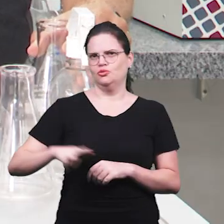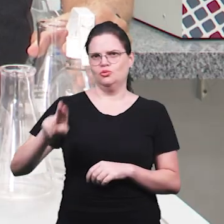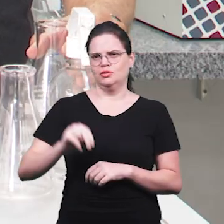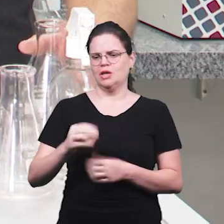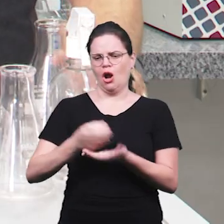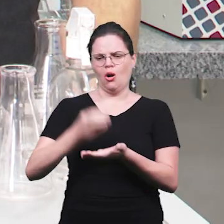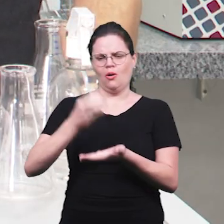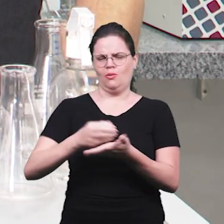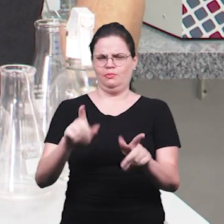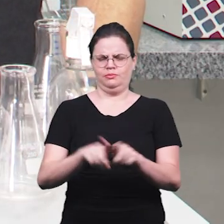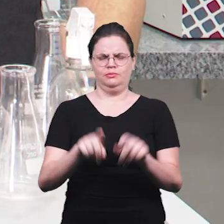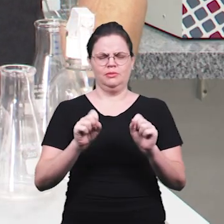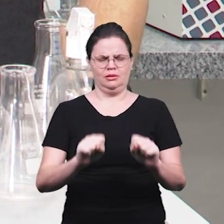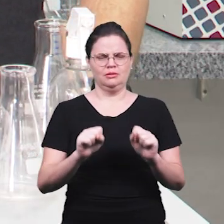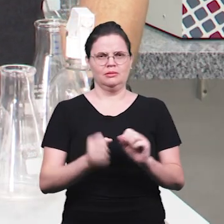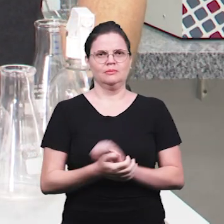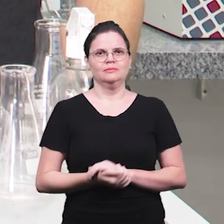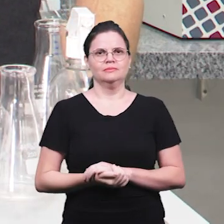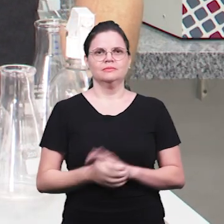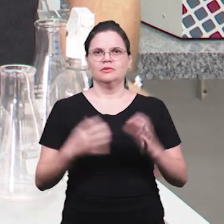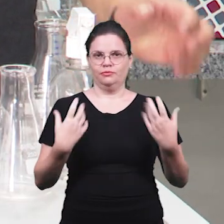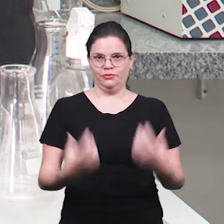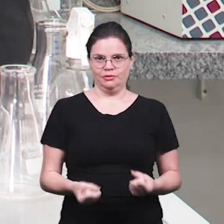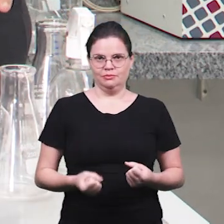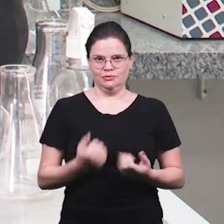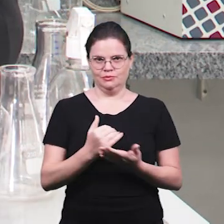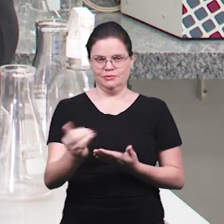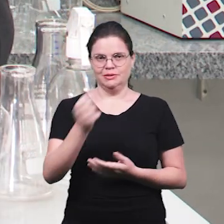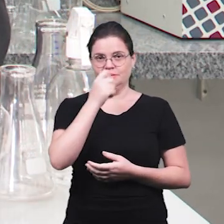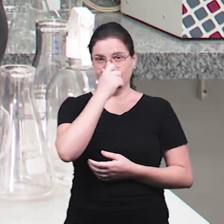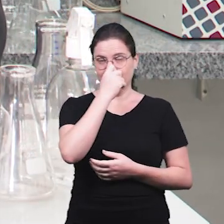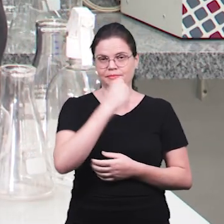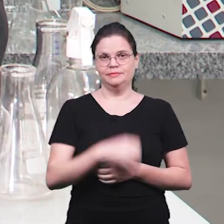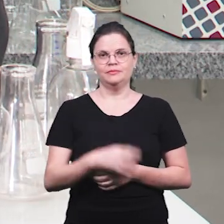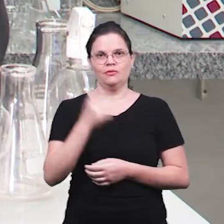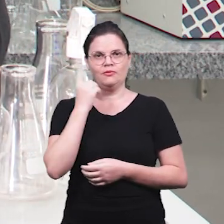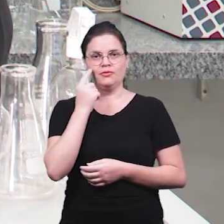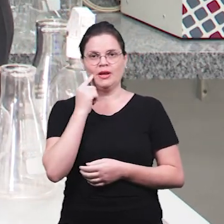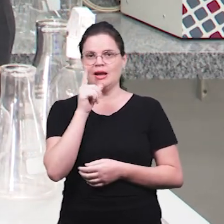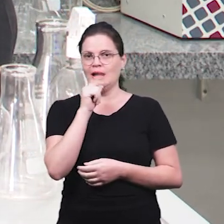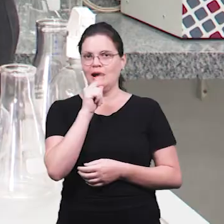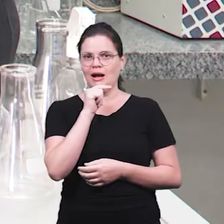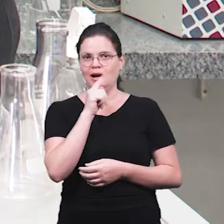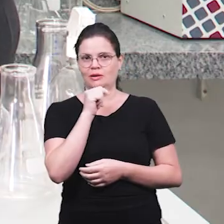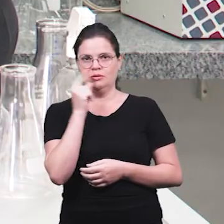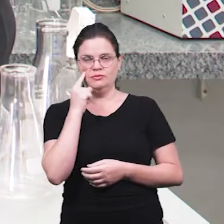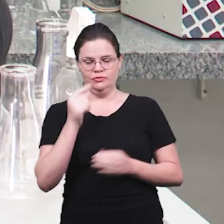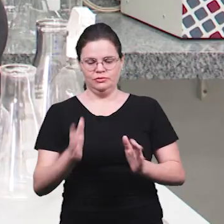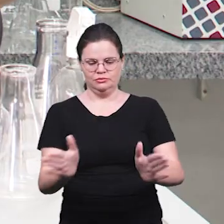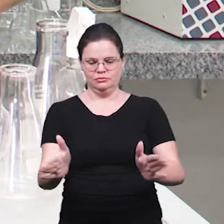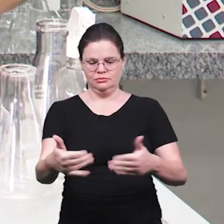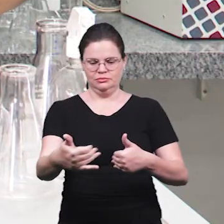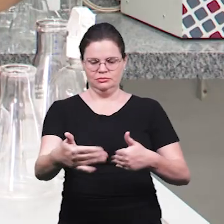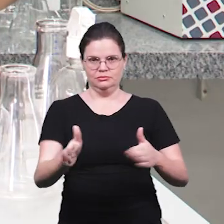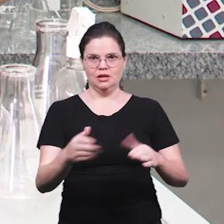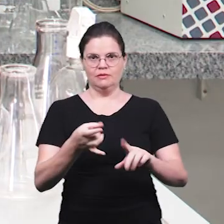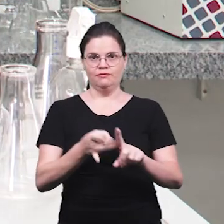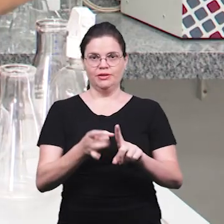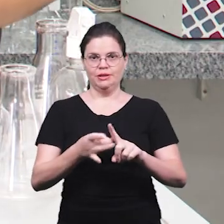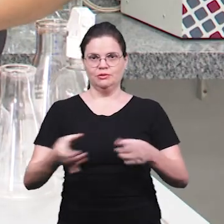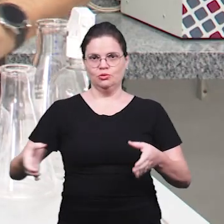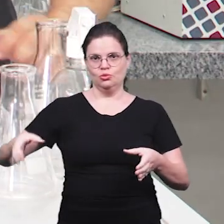funciona com qualquer um deles. Vamos lá, vamos fazer o experimento? Nós vamos derramar essa água aqui, Isaac, ó, dentro da nossa